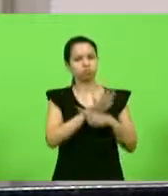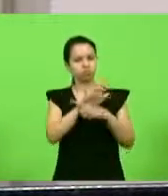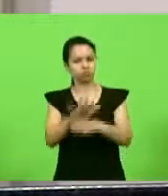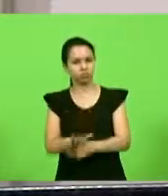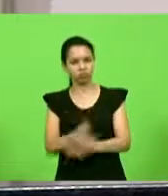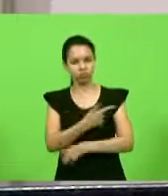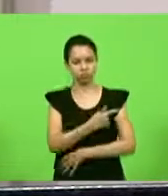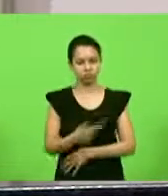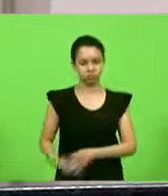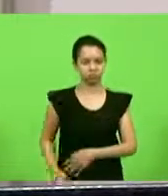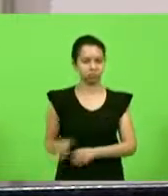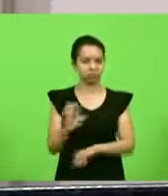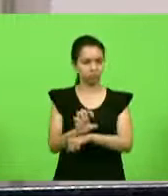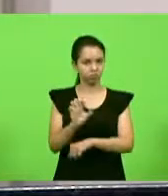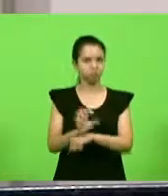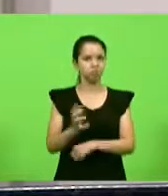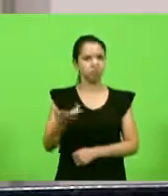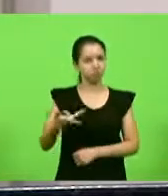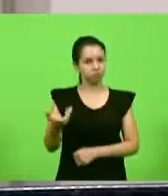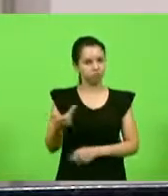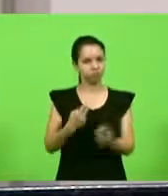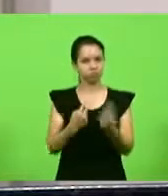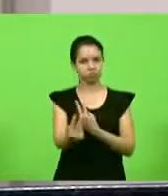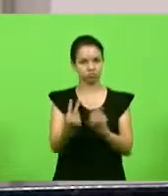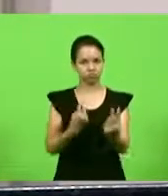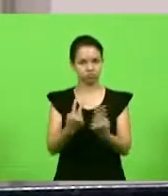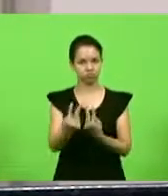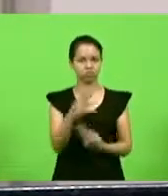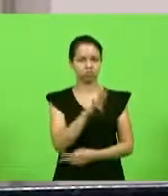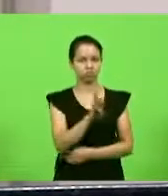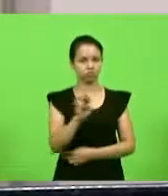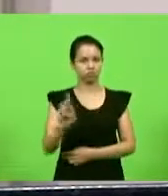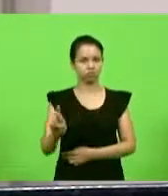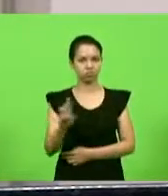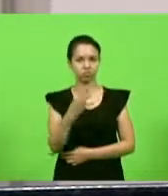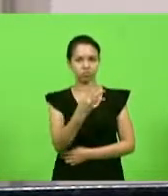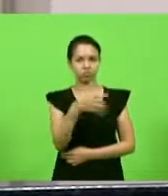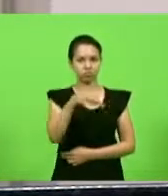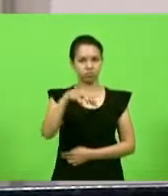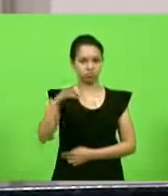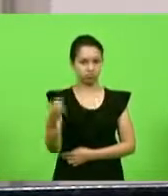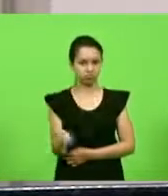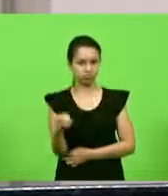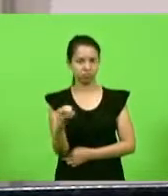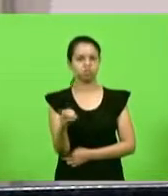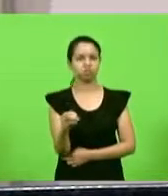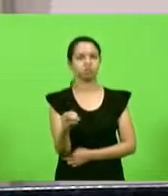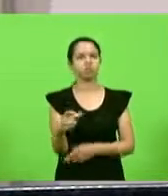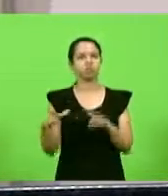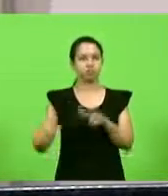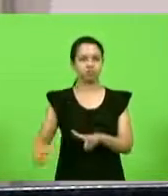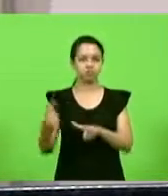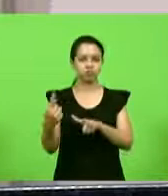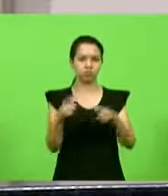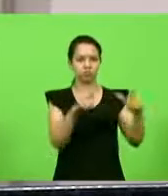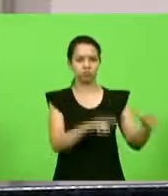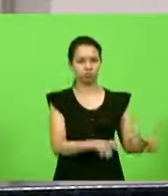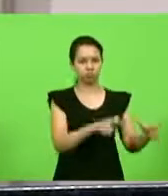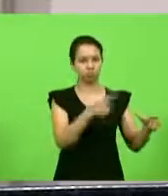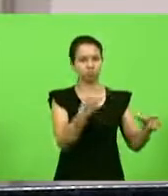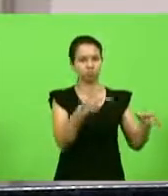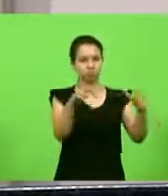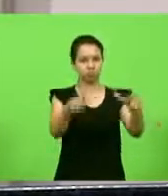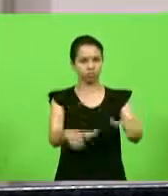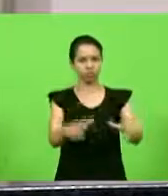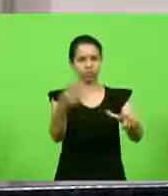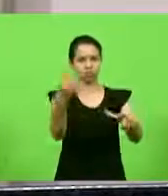Estado, acelerando a duplicação da BR-470 no lote 1, no lote 2, no lote 3, no lote